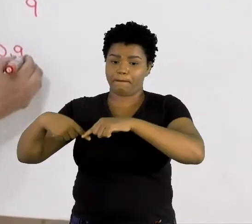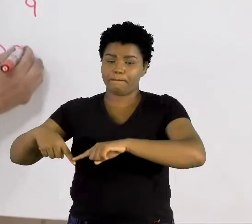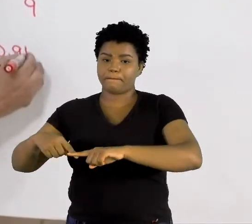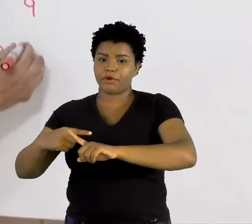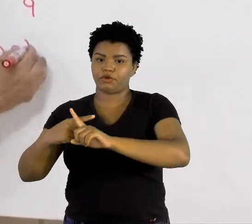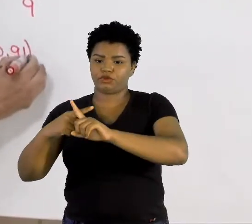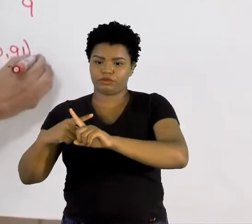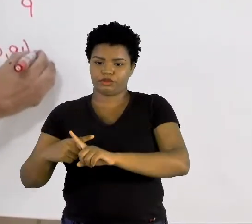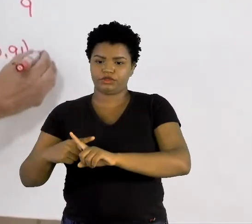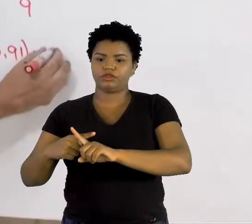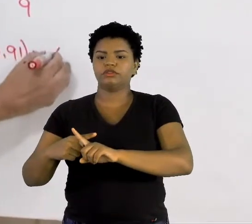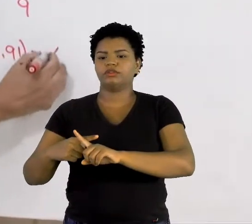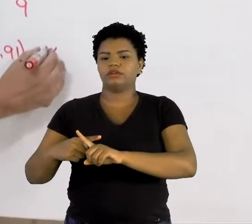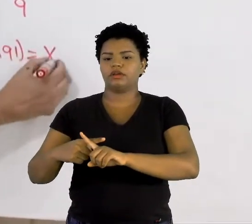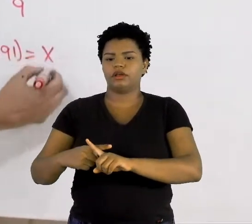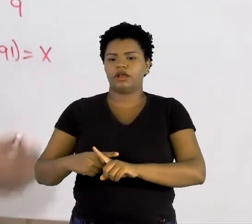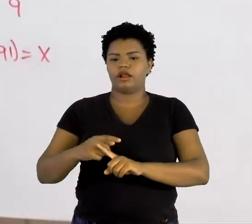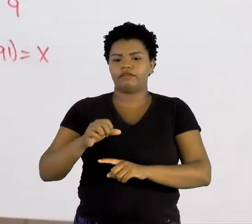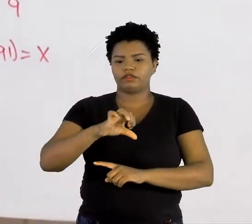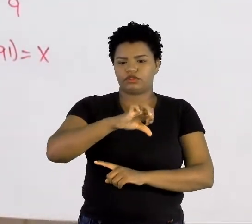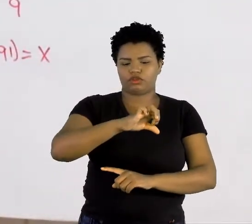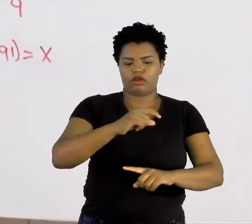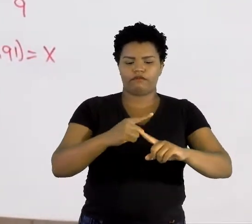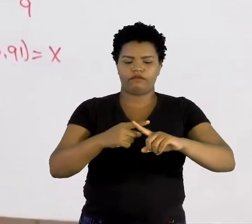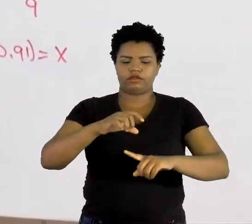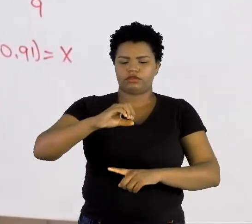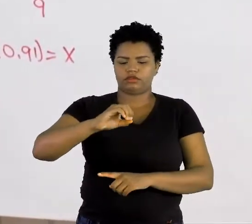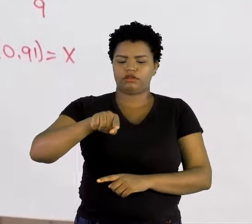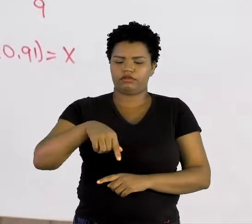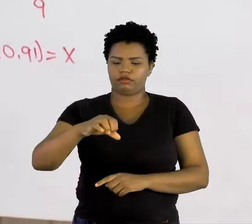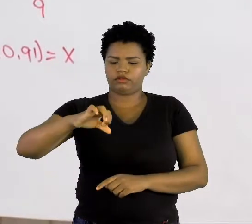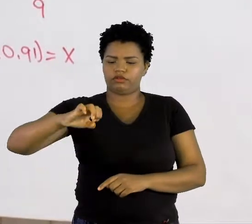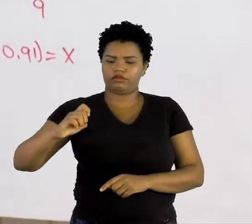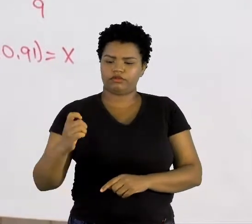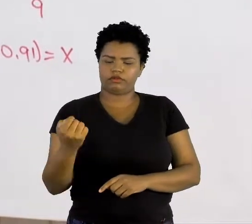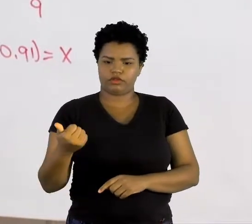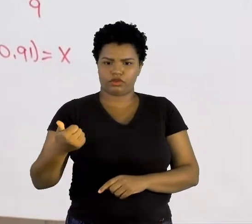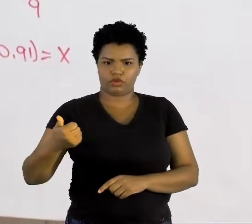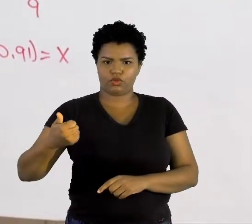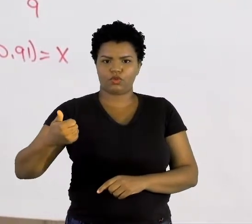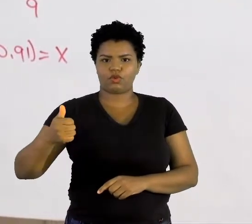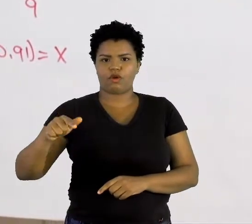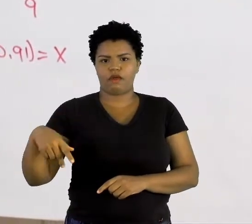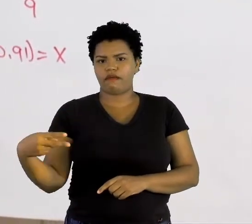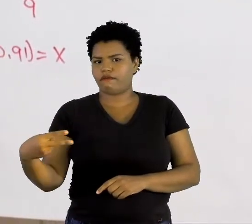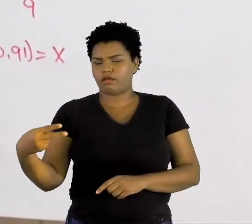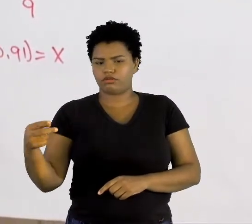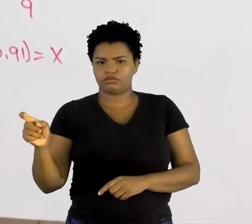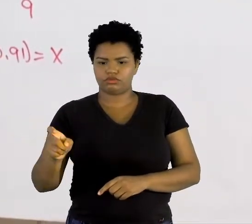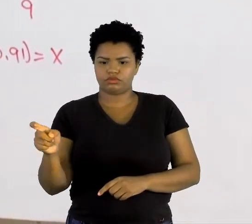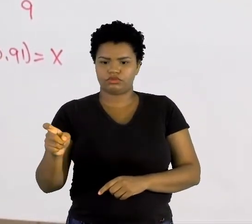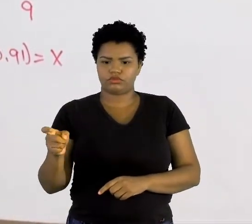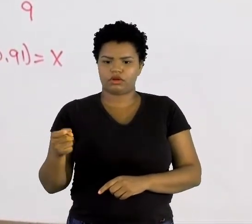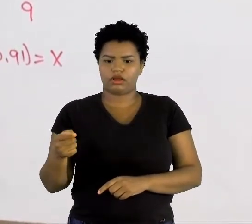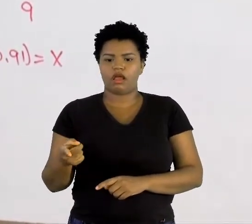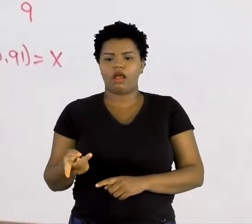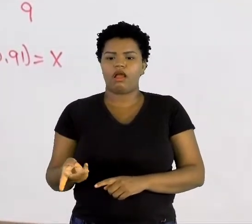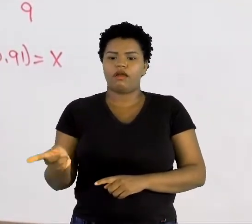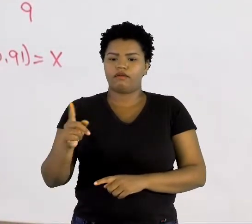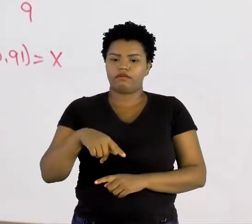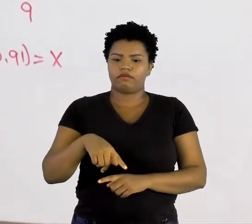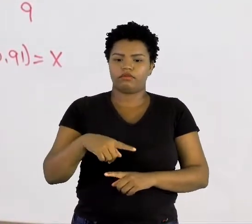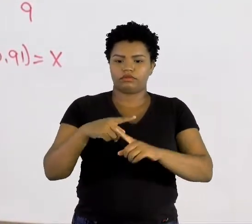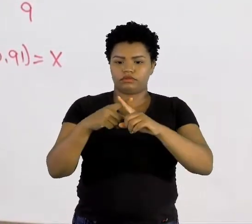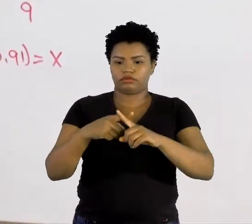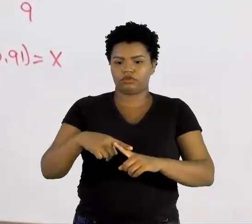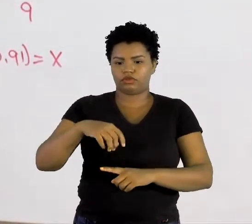91 centésimos. Esse vai ser o valor do x. Fazendo a multiplicação, 91 centésimos por 9. 9